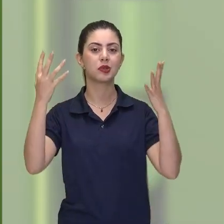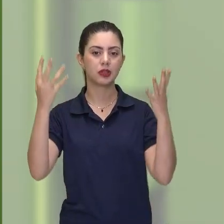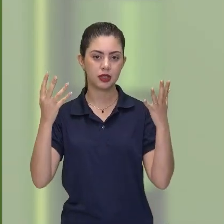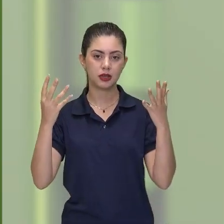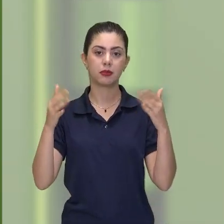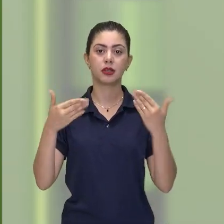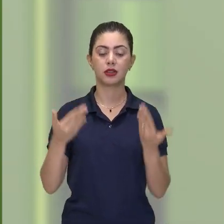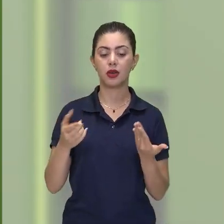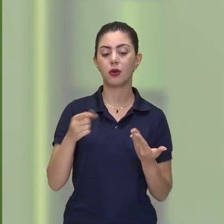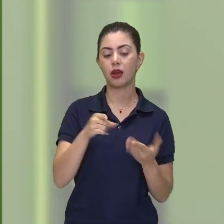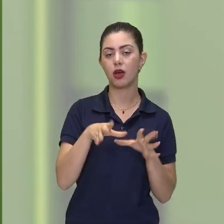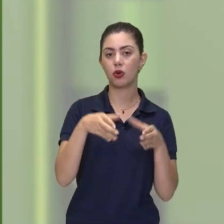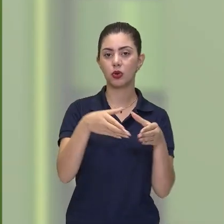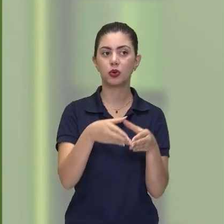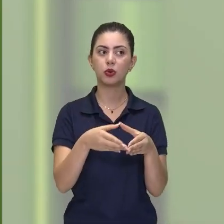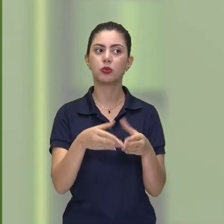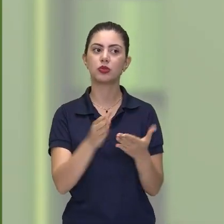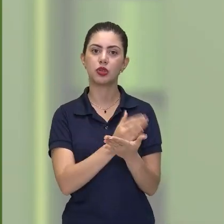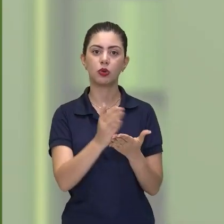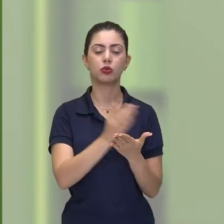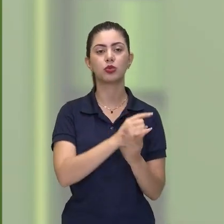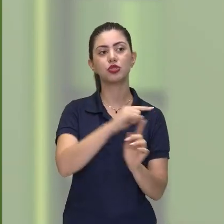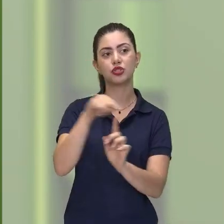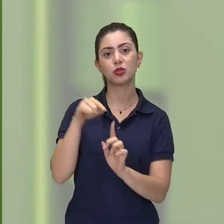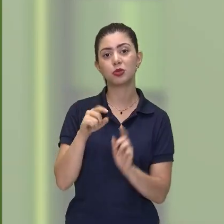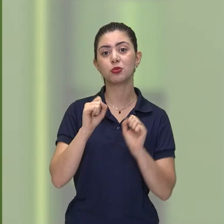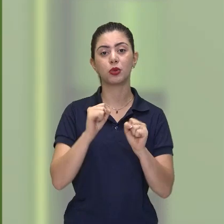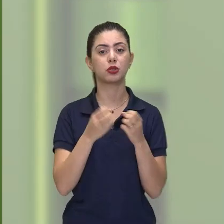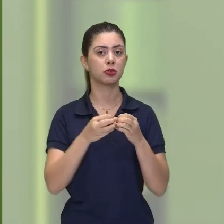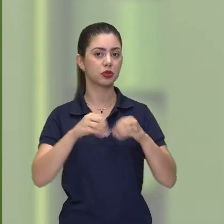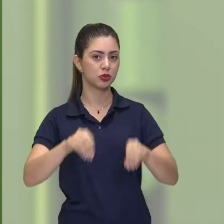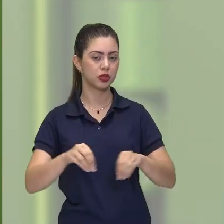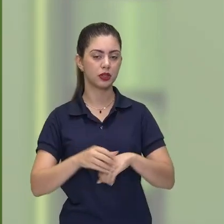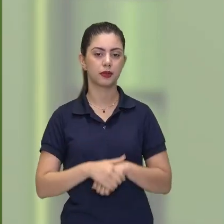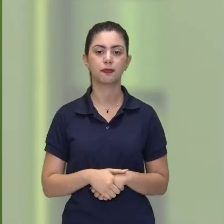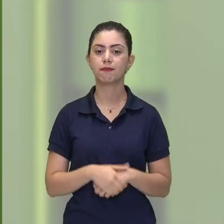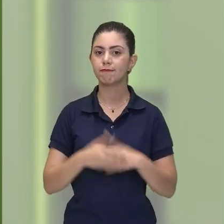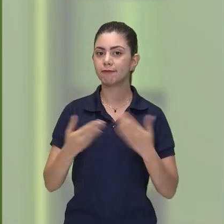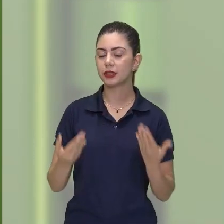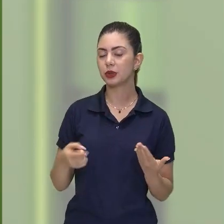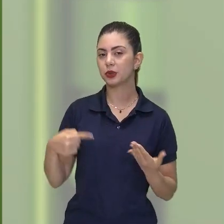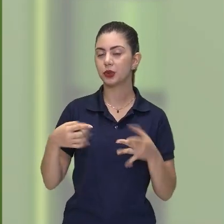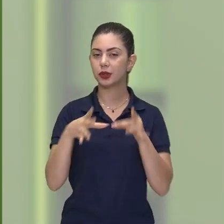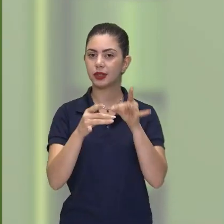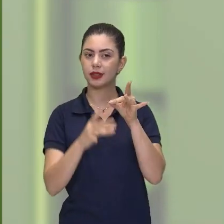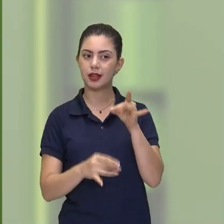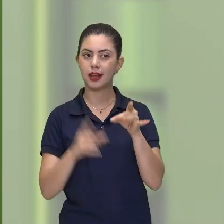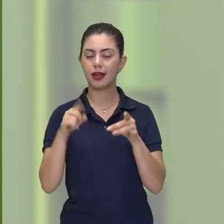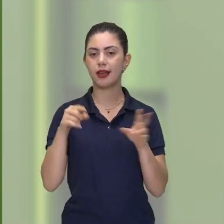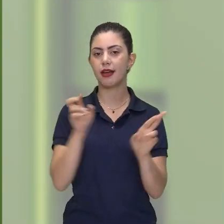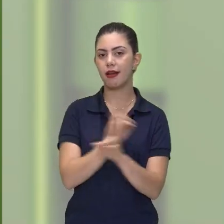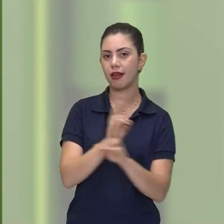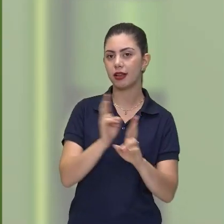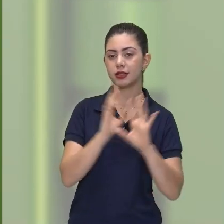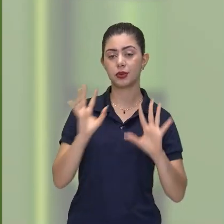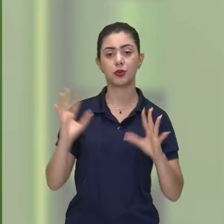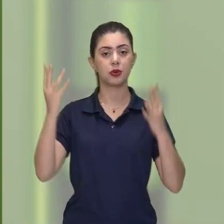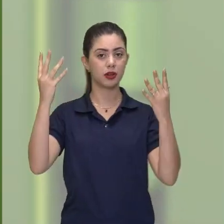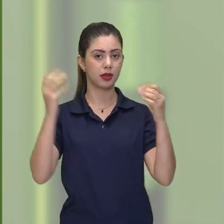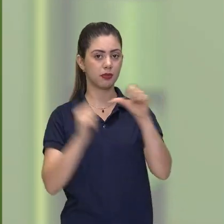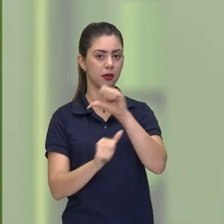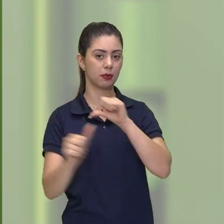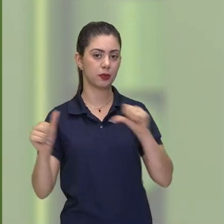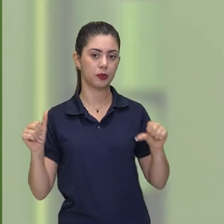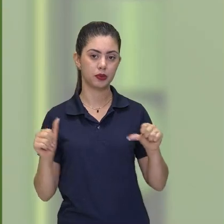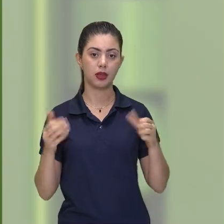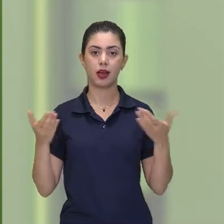existência de algumas espécies. E aí, para a gente falar um pouco melhor, né, mais sobre essa relação da mudança climática, nós trouxemos